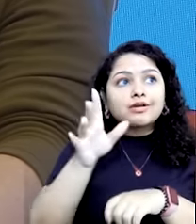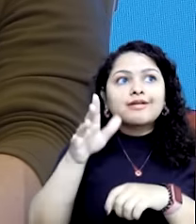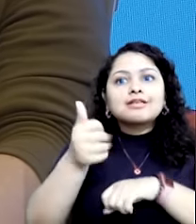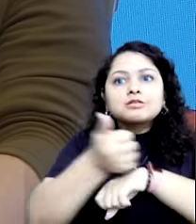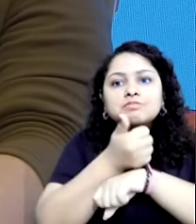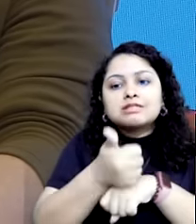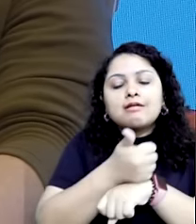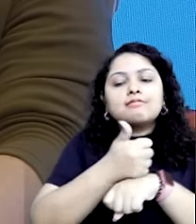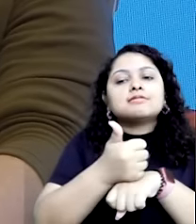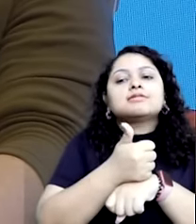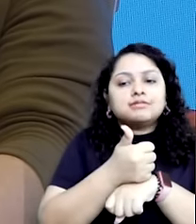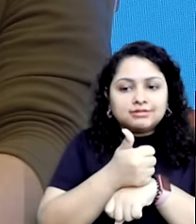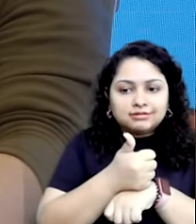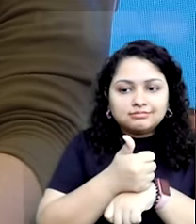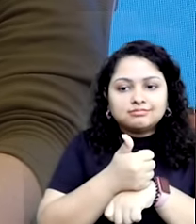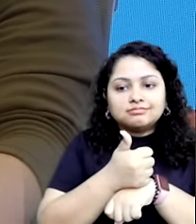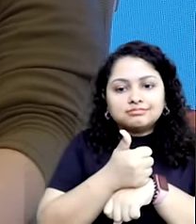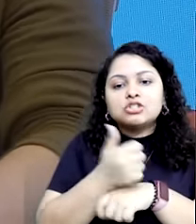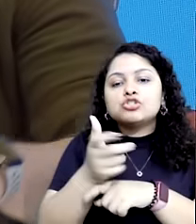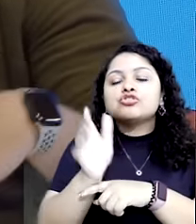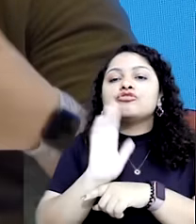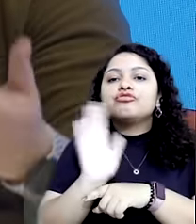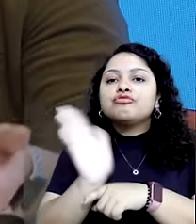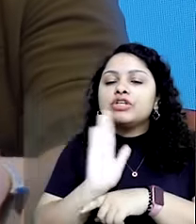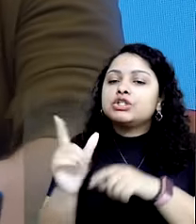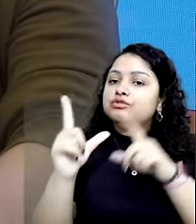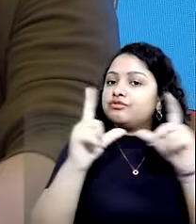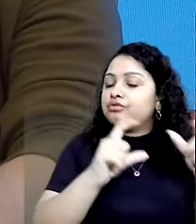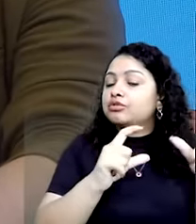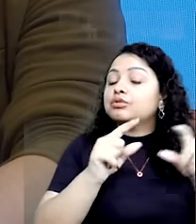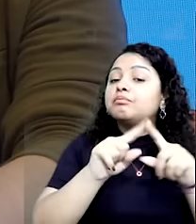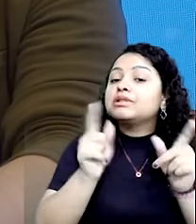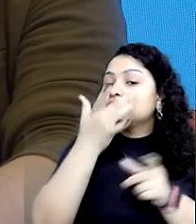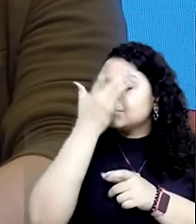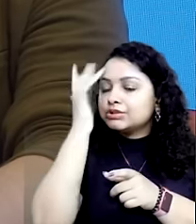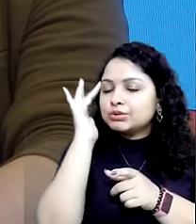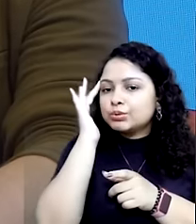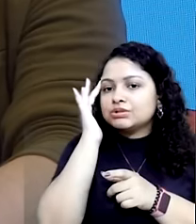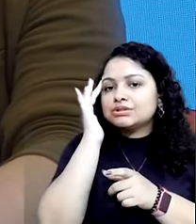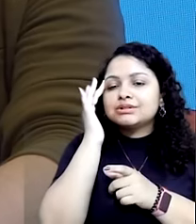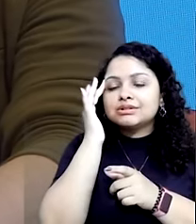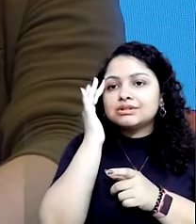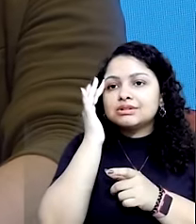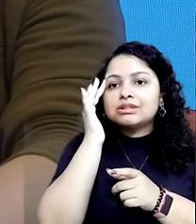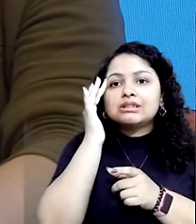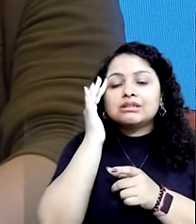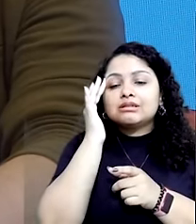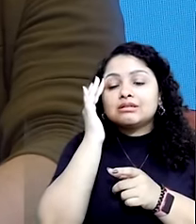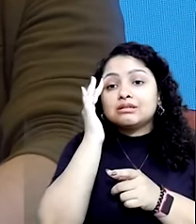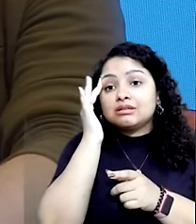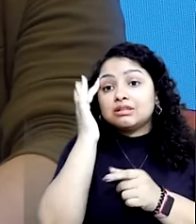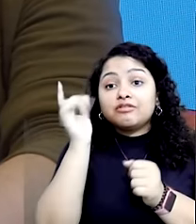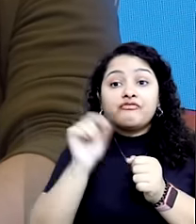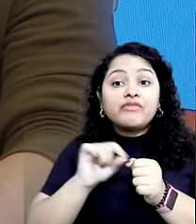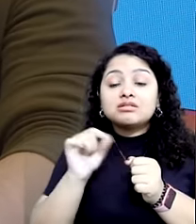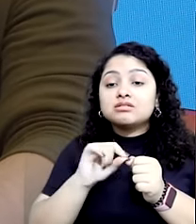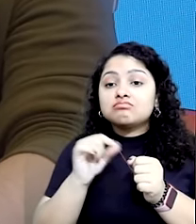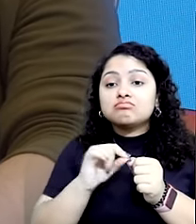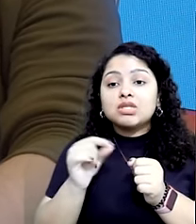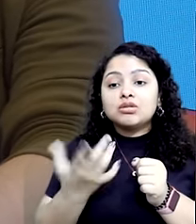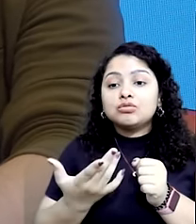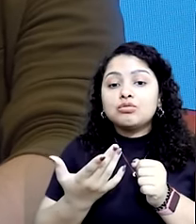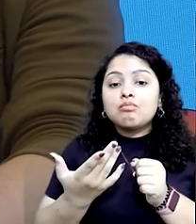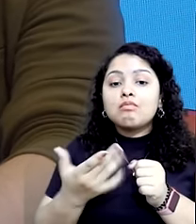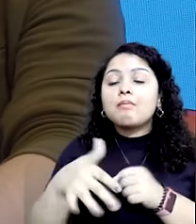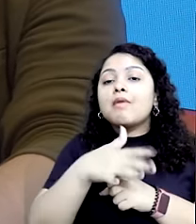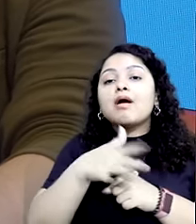especialistas de de de vídeo de foto mas pessoas também que de repente freelancers que estão fazendo às vezes uma um trecho